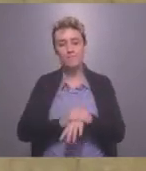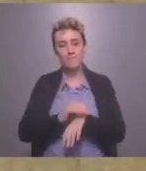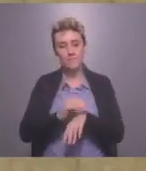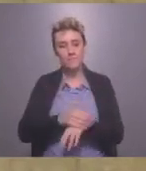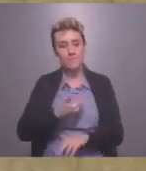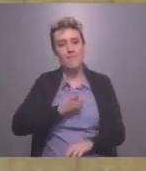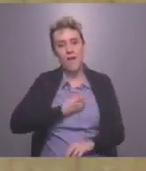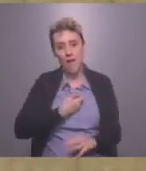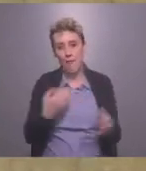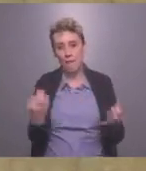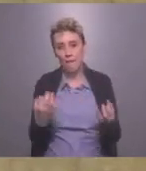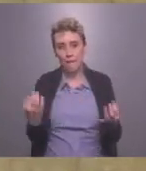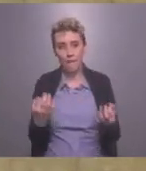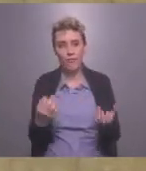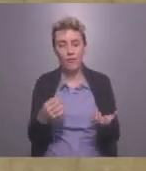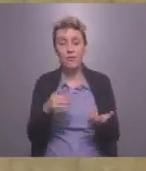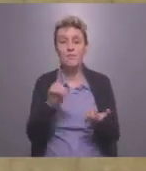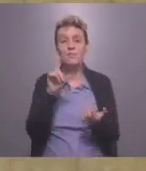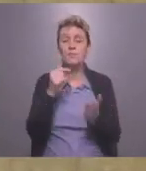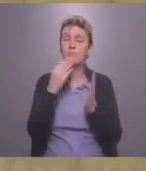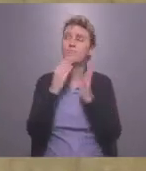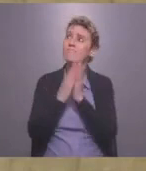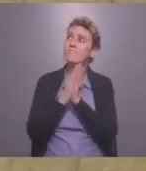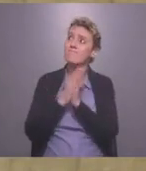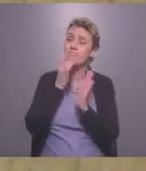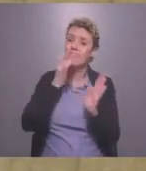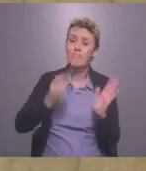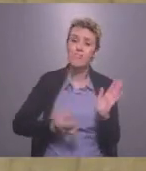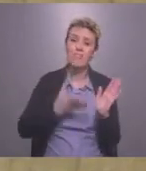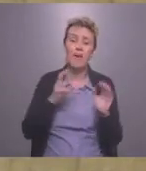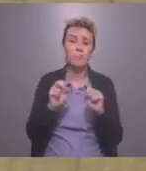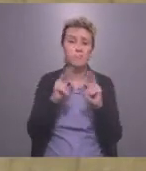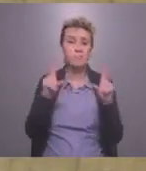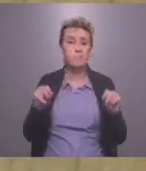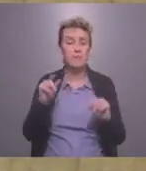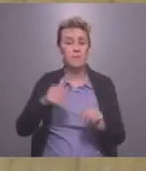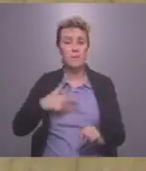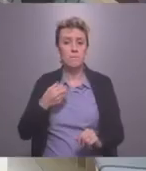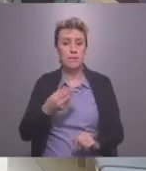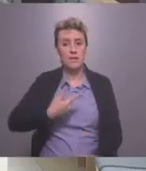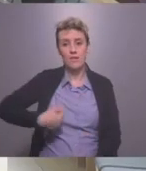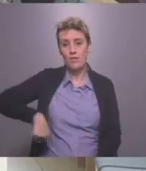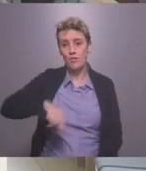condição de pecadores e por invocar o perdão e a misericórdia do Senhor sobre nós.